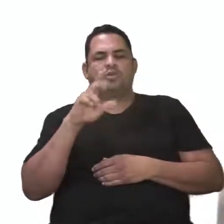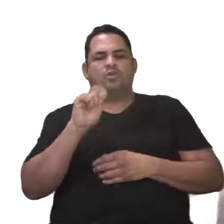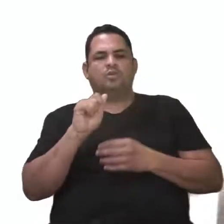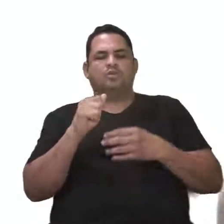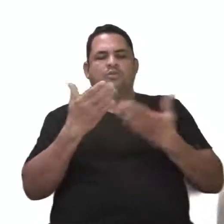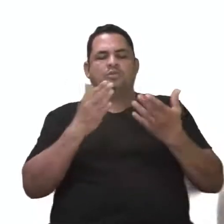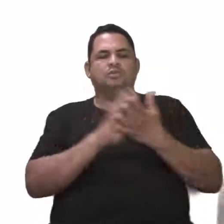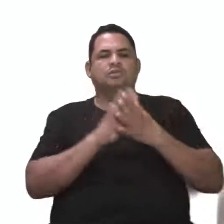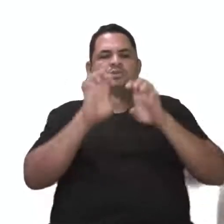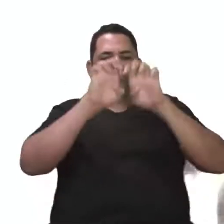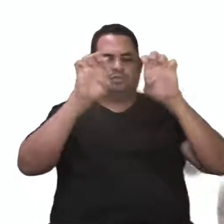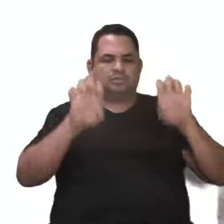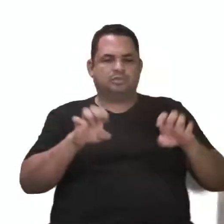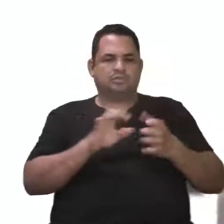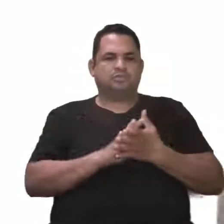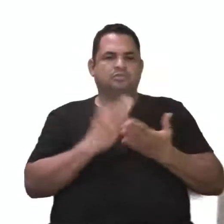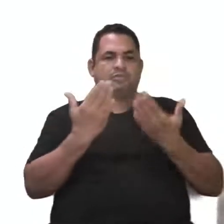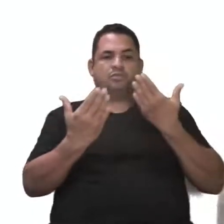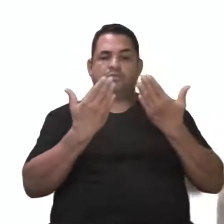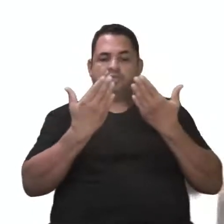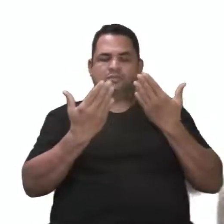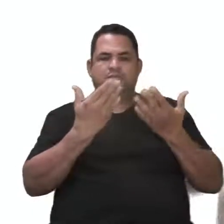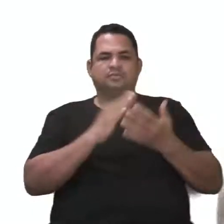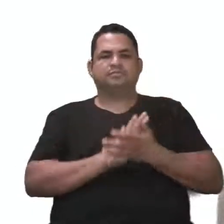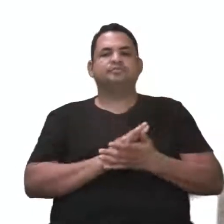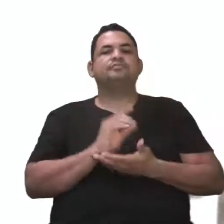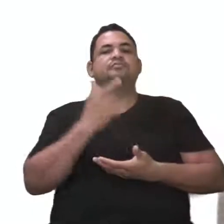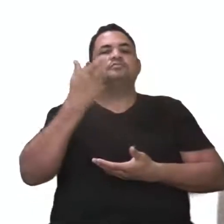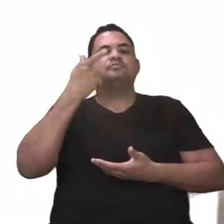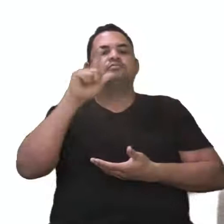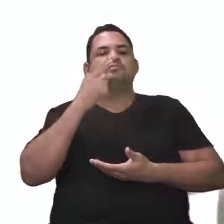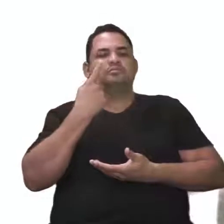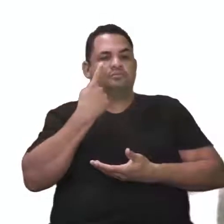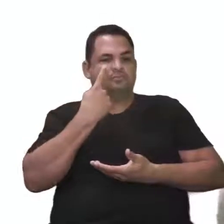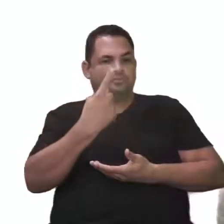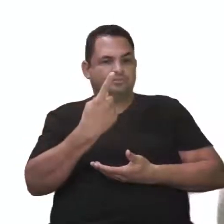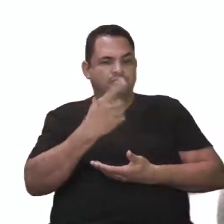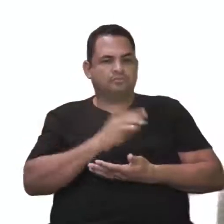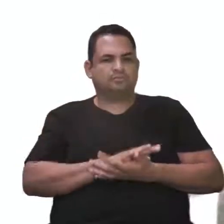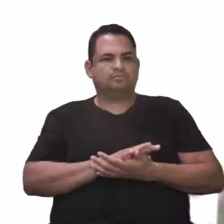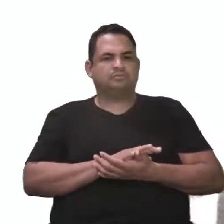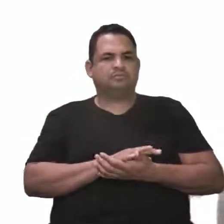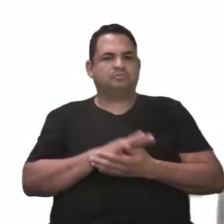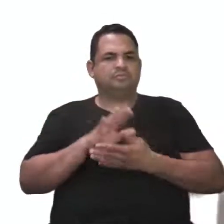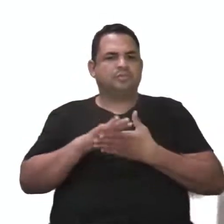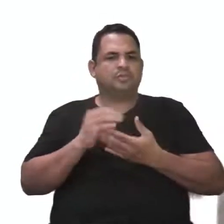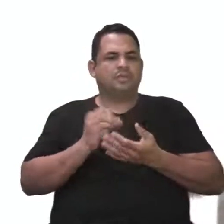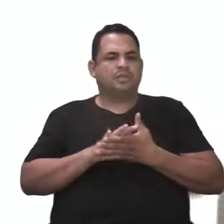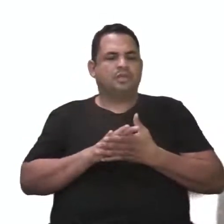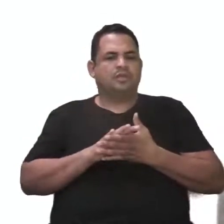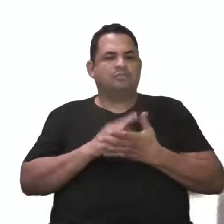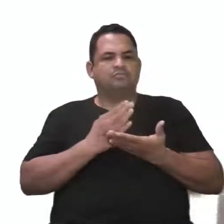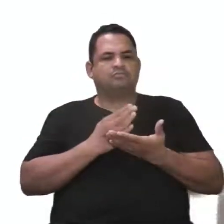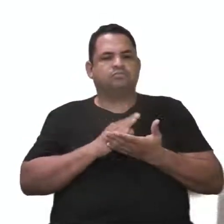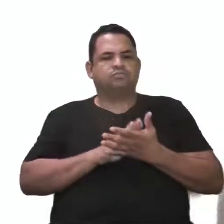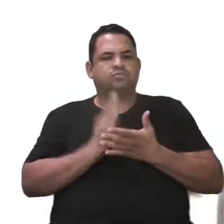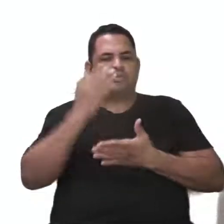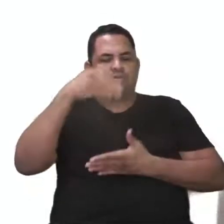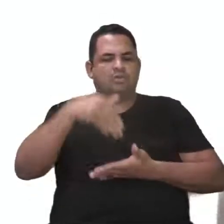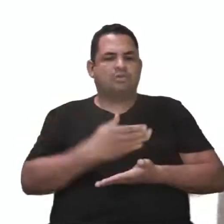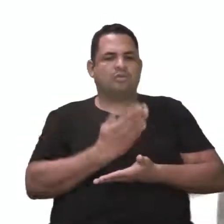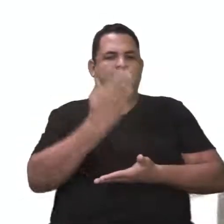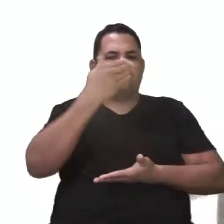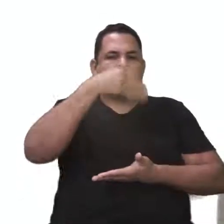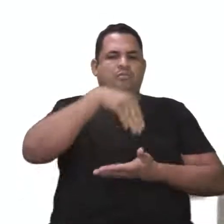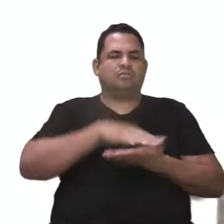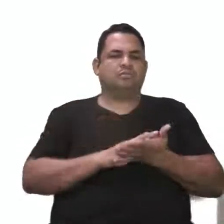desses animais para você fazer uma comparação. E o que a gente consegue observar aqui? Tanto a nadadeira do golfinho, a asa do morcego